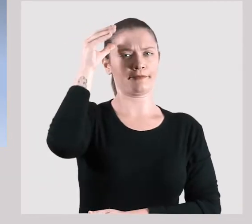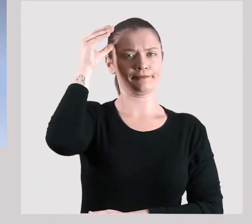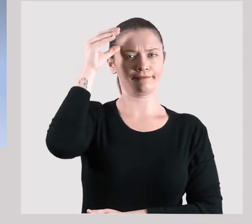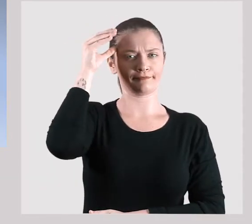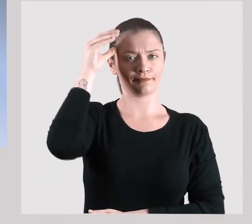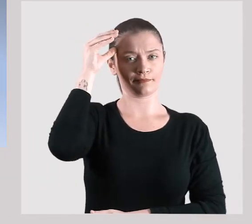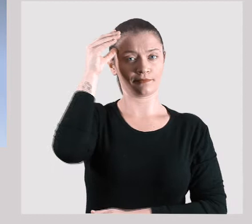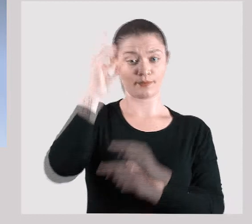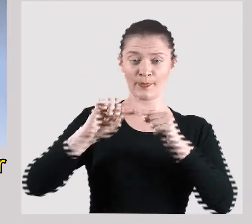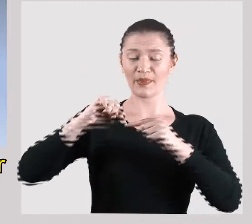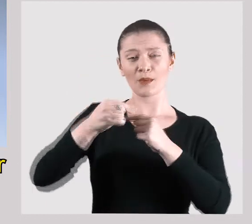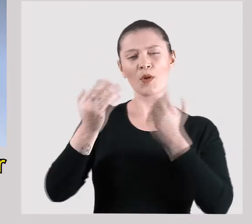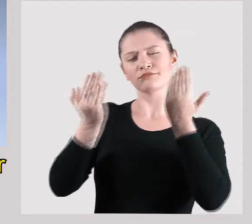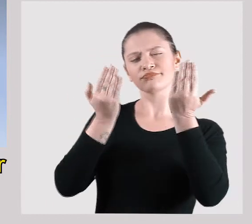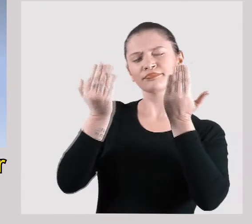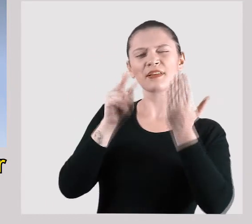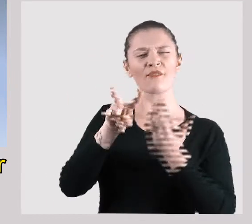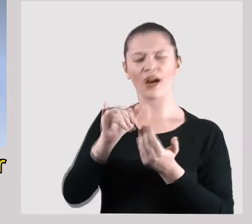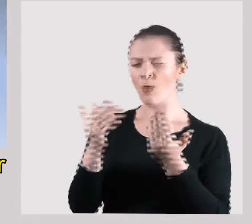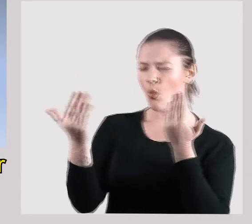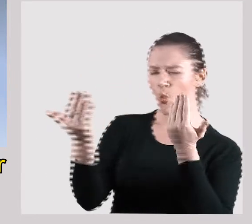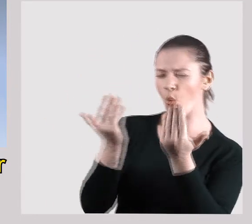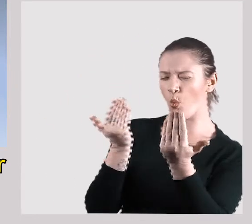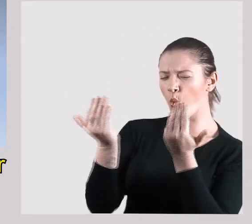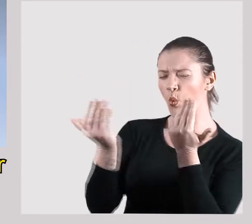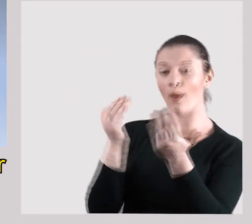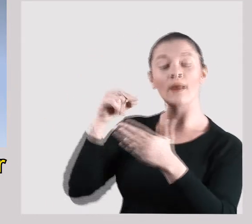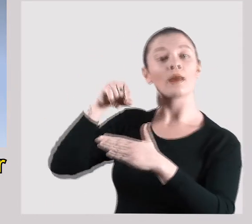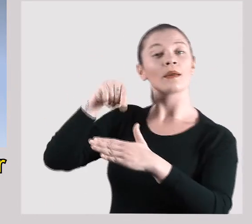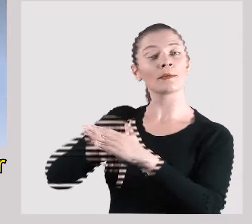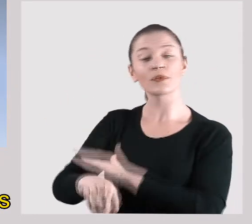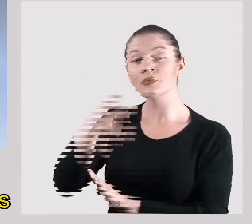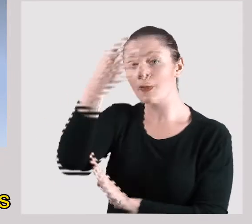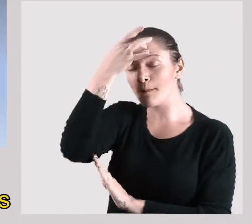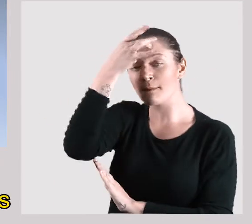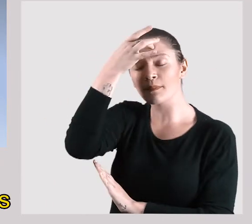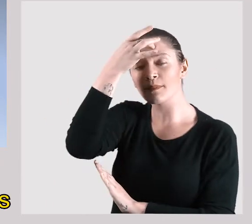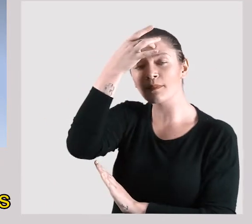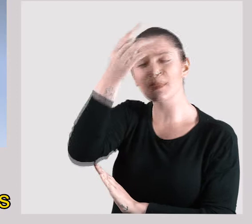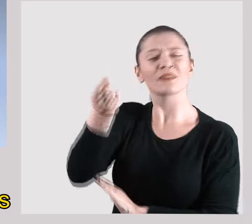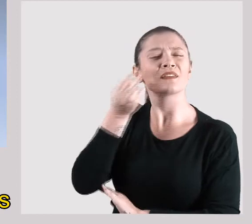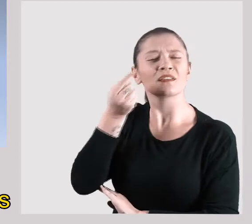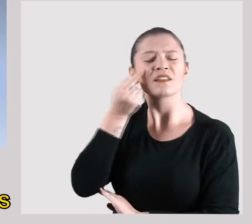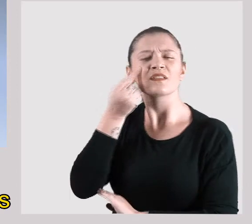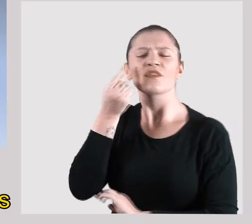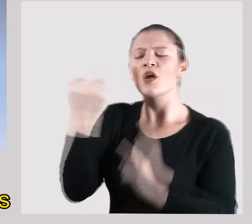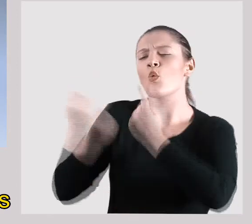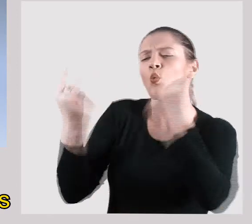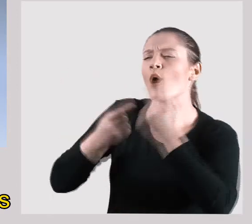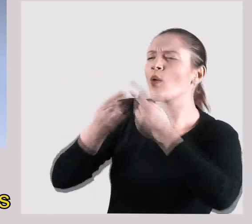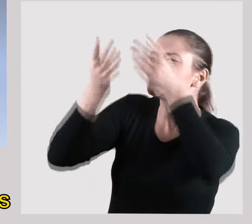E depois uma psicoterapia vai analisar e vai se aprofundar na mente da pessoa e ver todos os aspectos, os elementos que